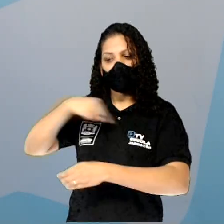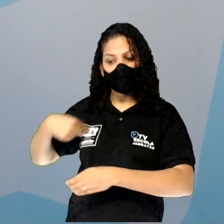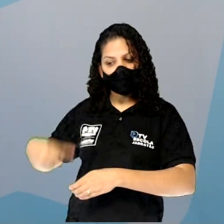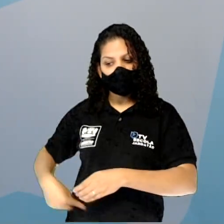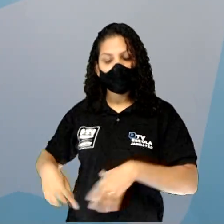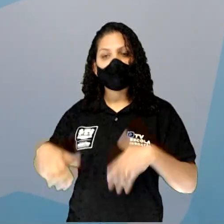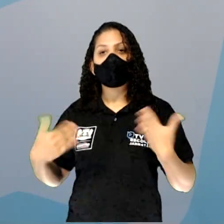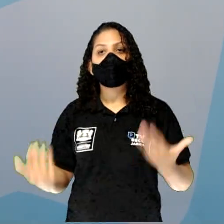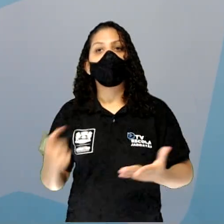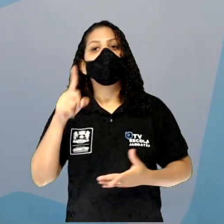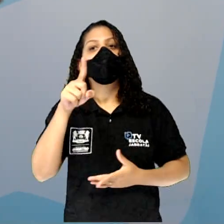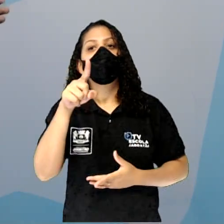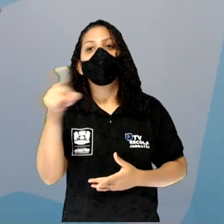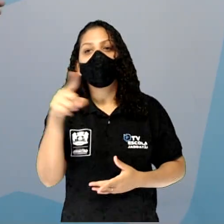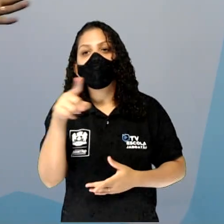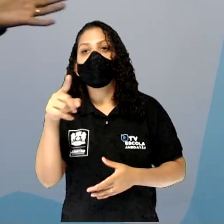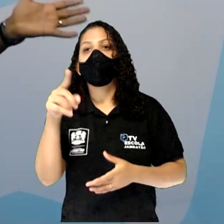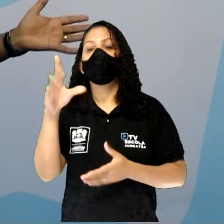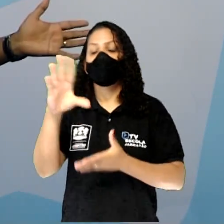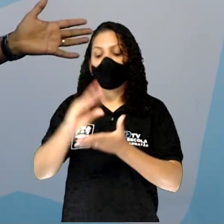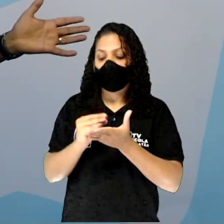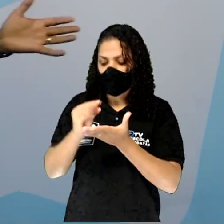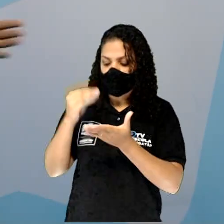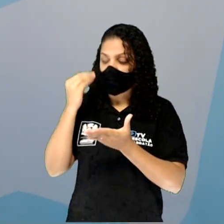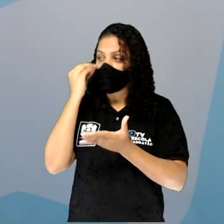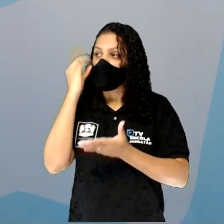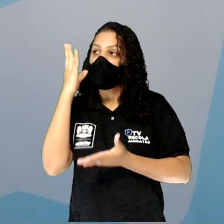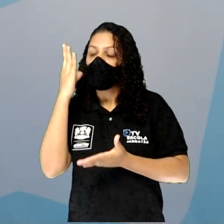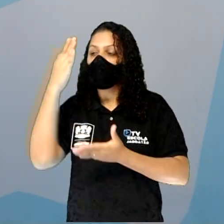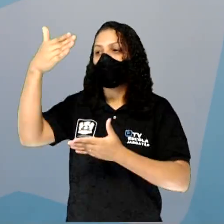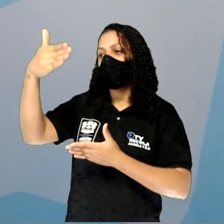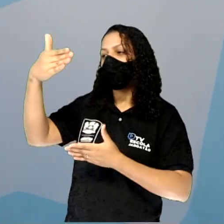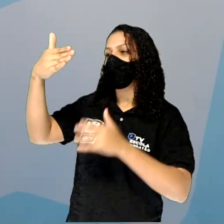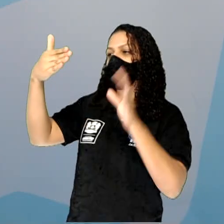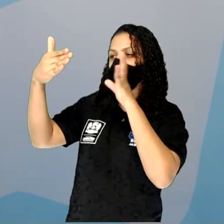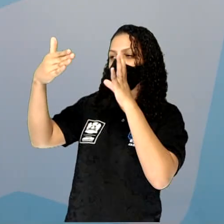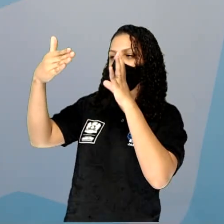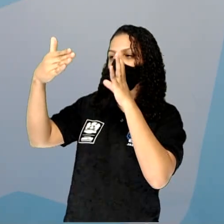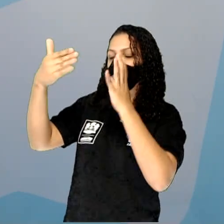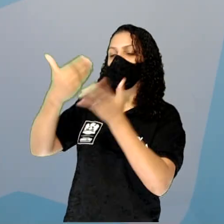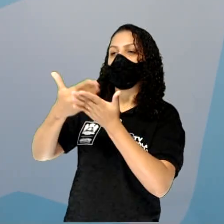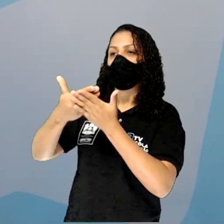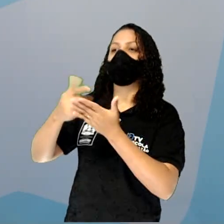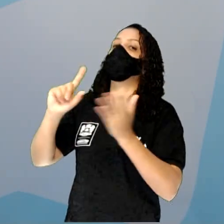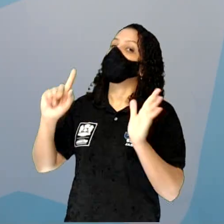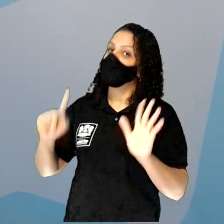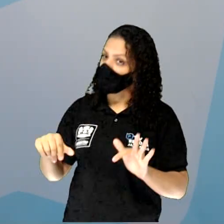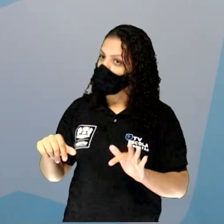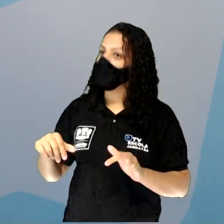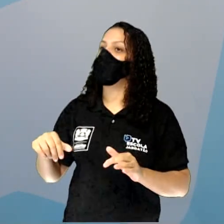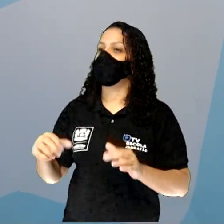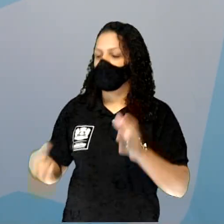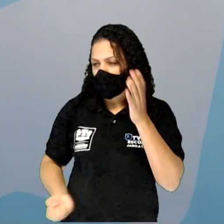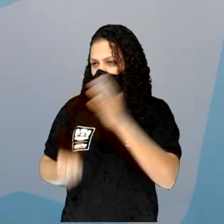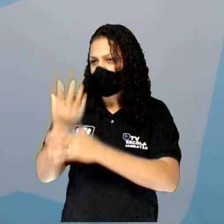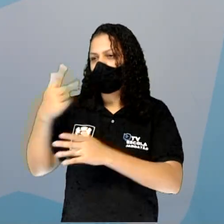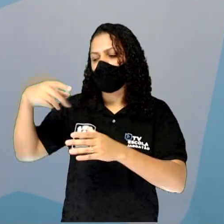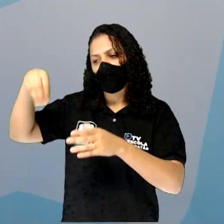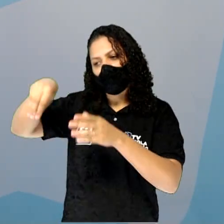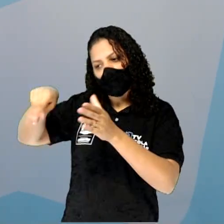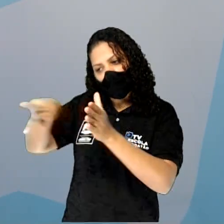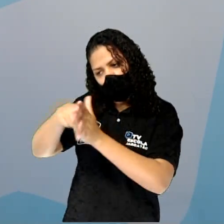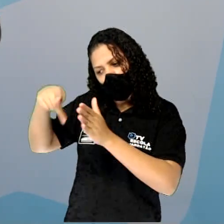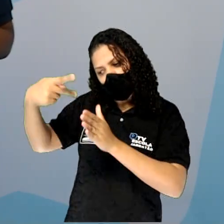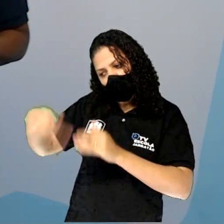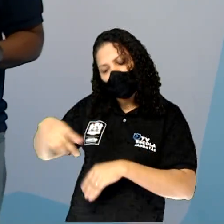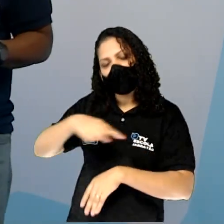estar visualizando, assistindo aí, nossa aula, ele provavelmente foi produzido na China. Pode olhar lá